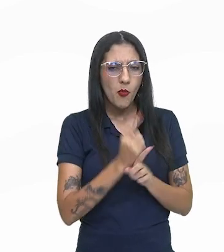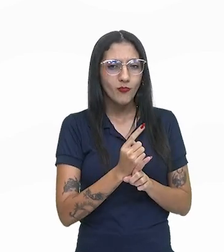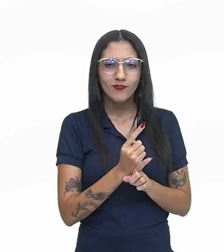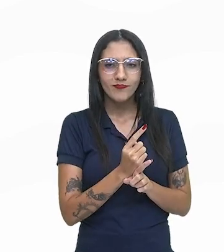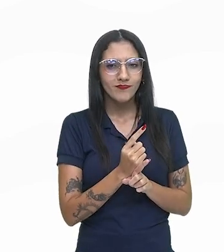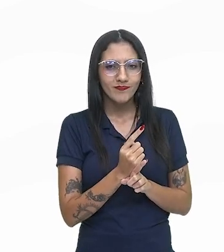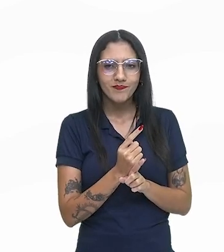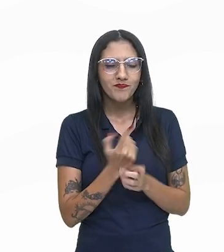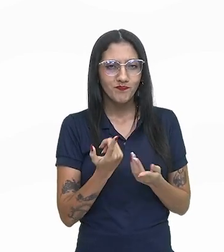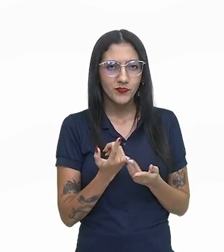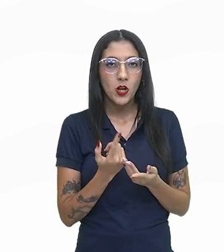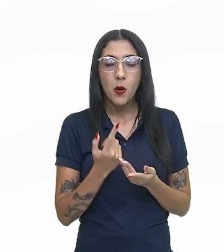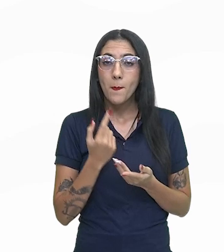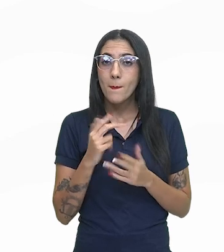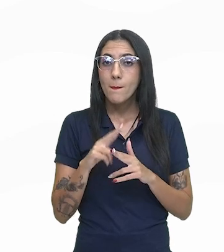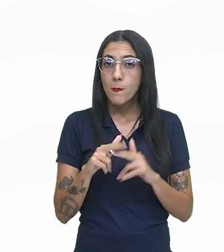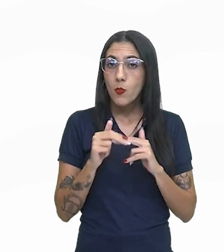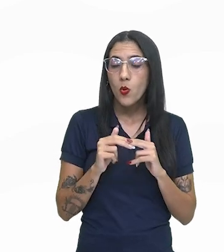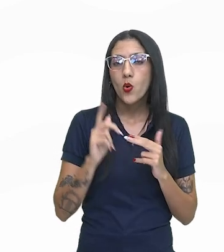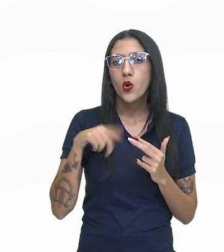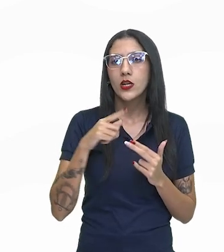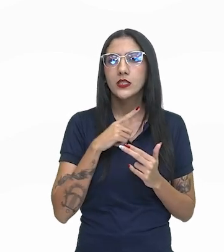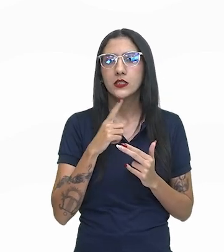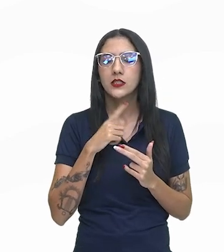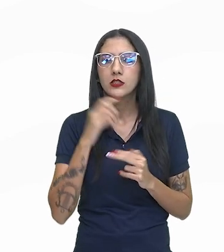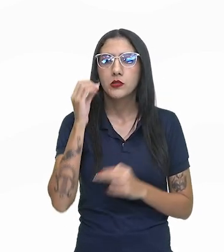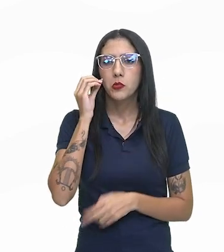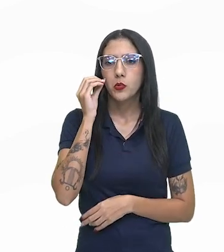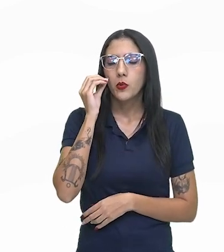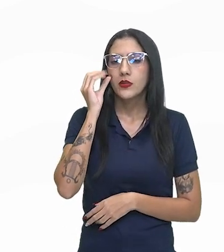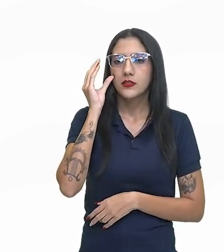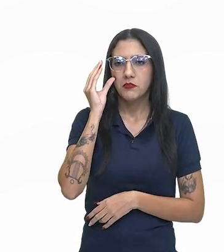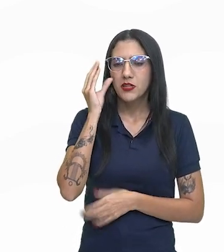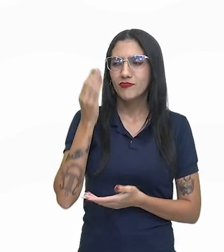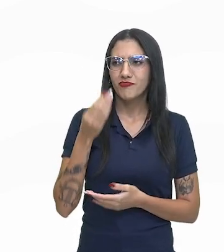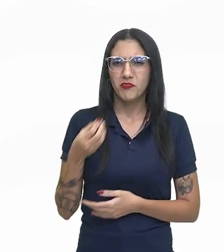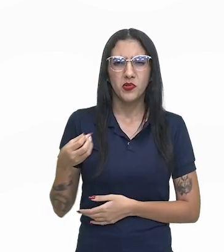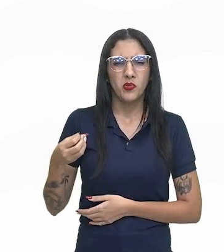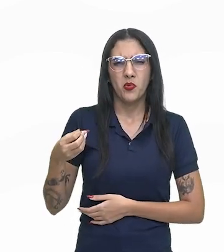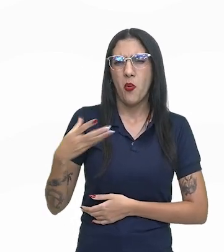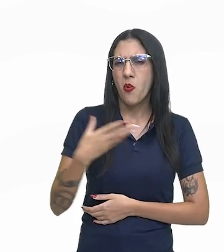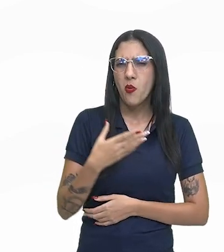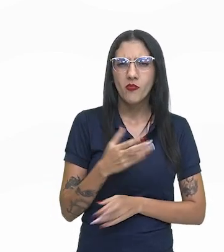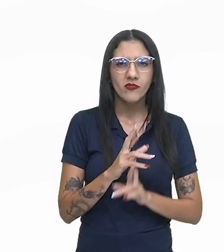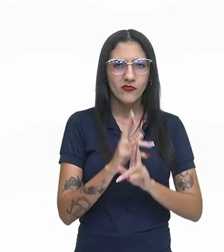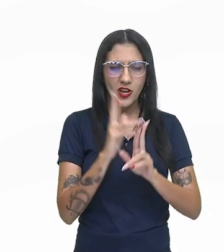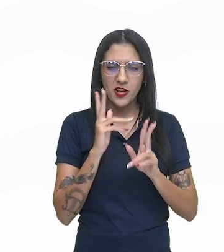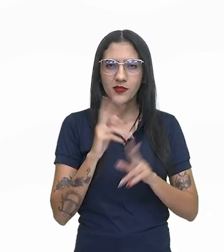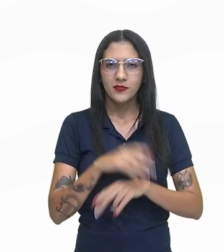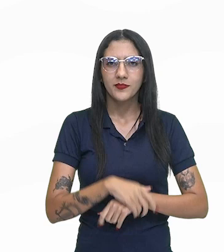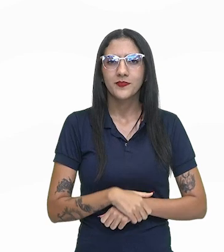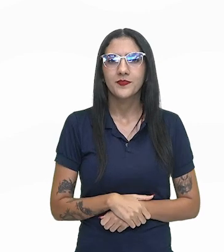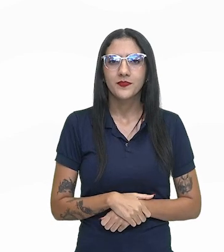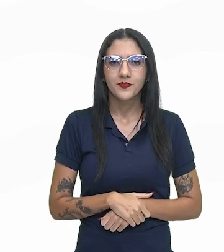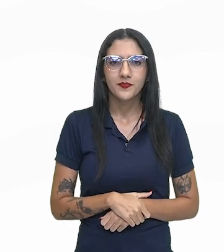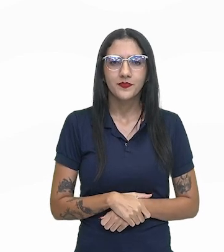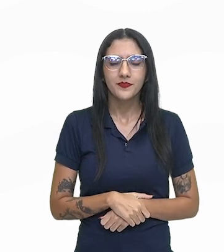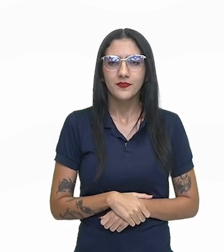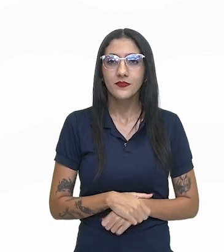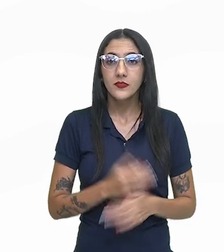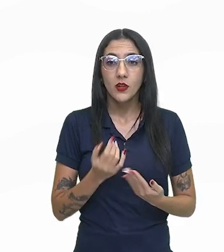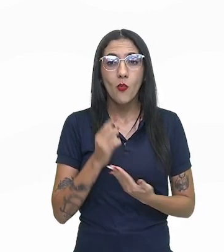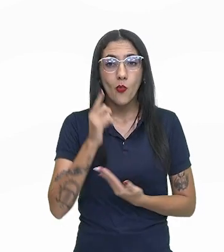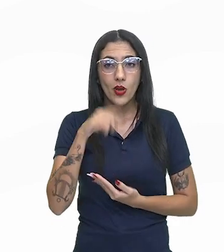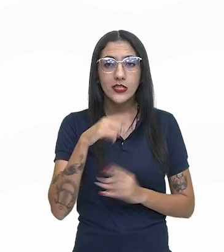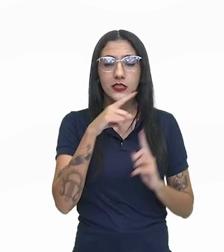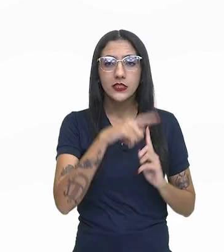isso que a curiosidade leva a esse conhecimento diferente, novas descobertas. Esse tipo de